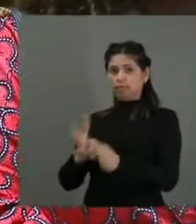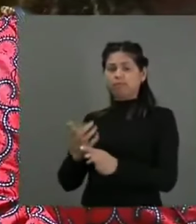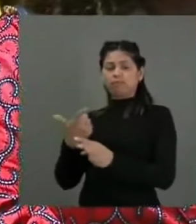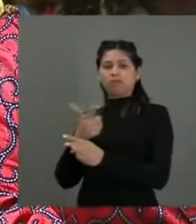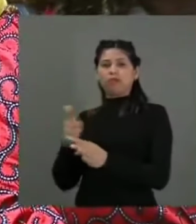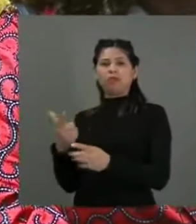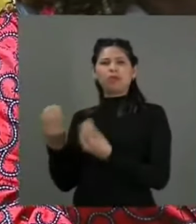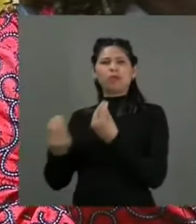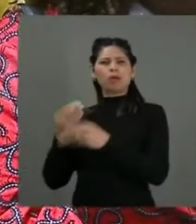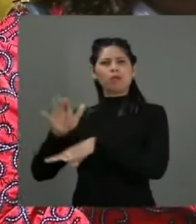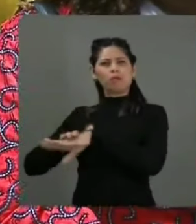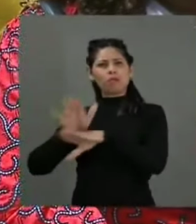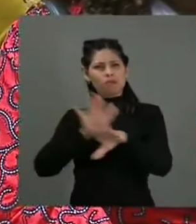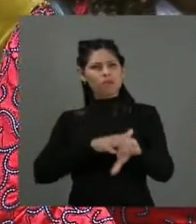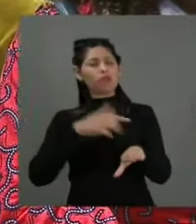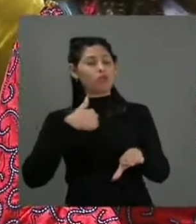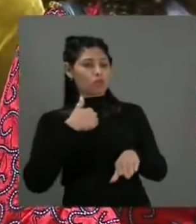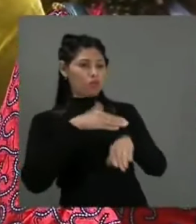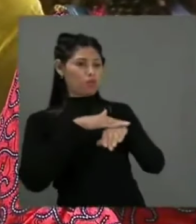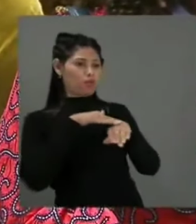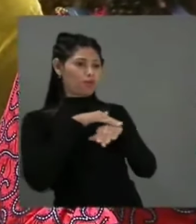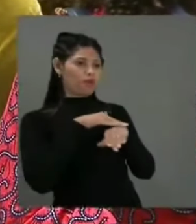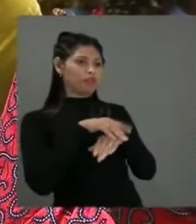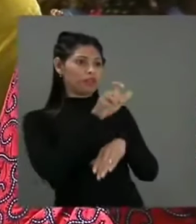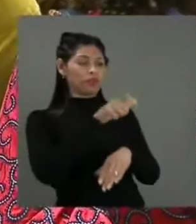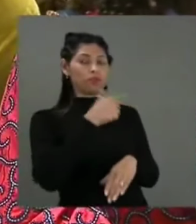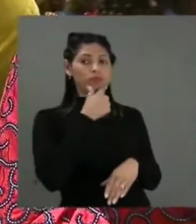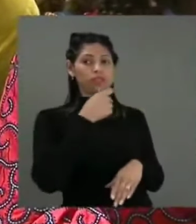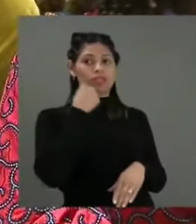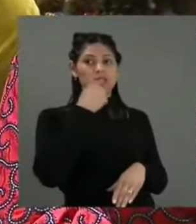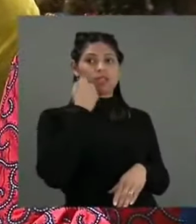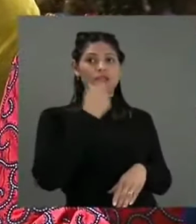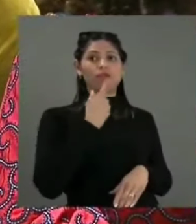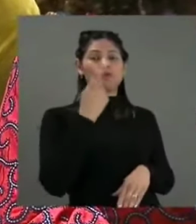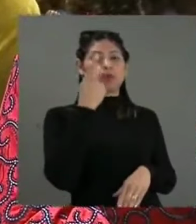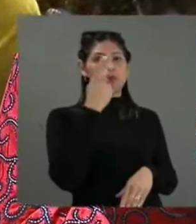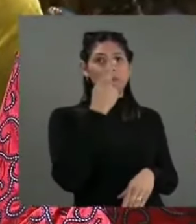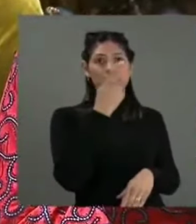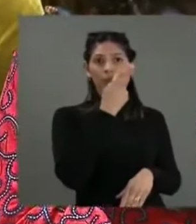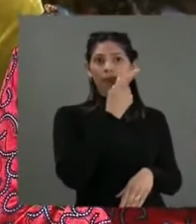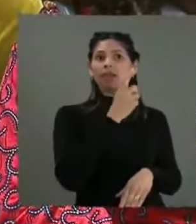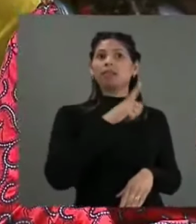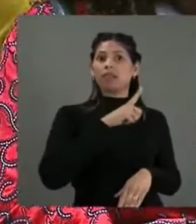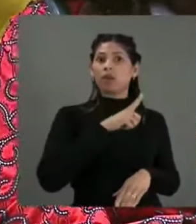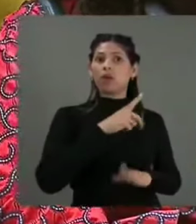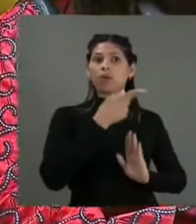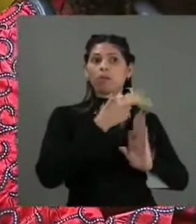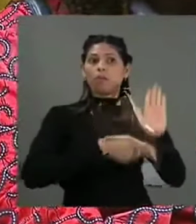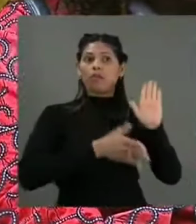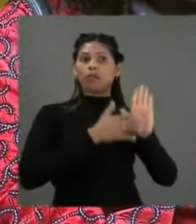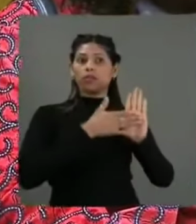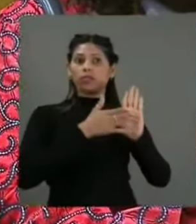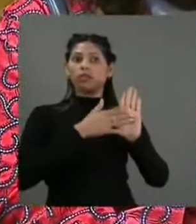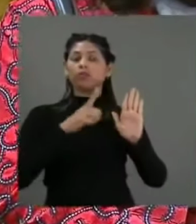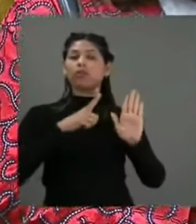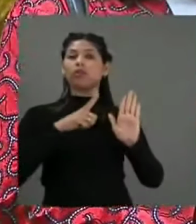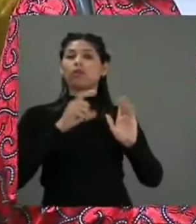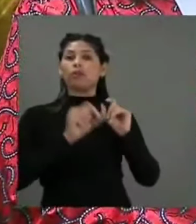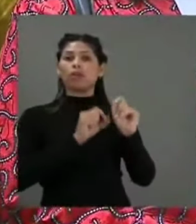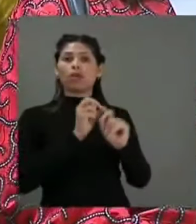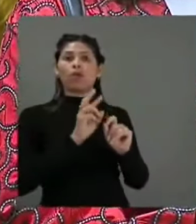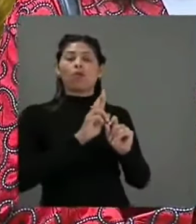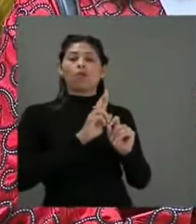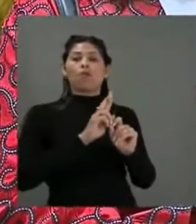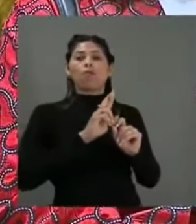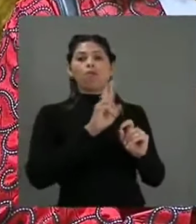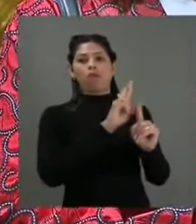conversei muito com o senador Paim, e a grande vantagem desse projeto é ter como relator o senador Paim, que é de diálogo, que é de